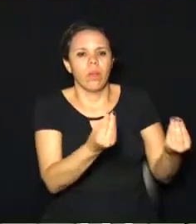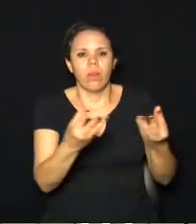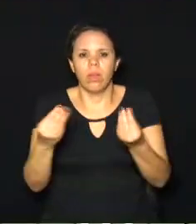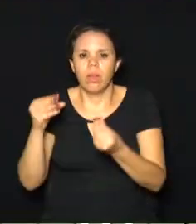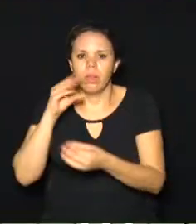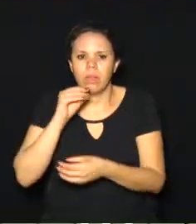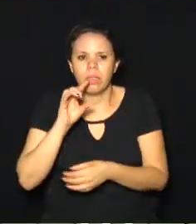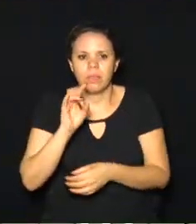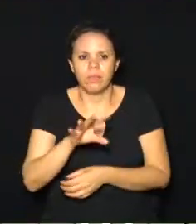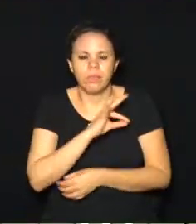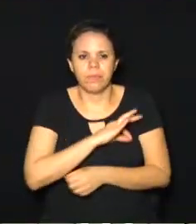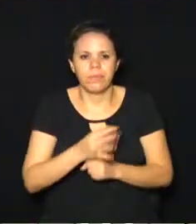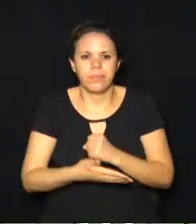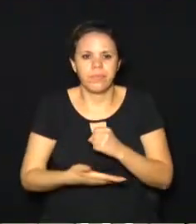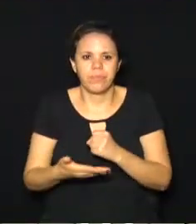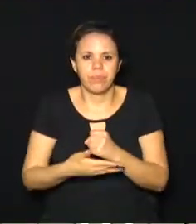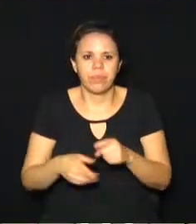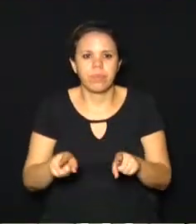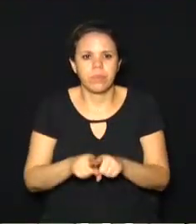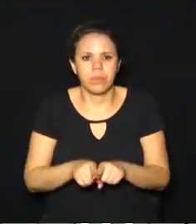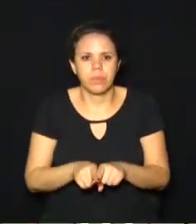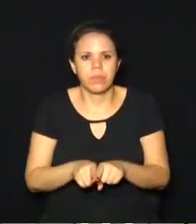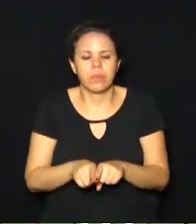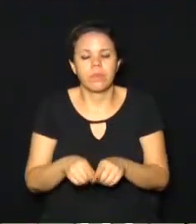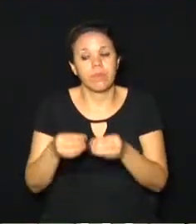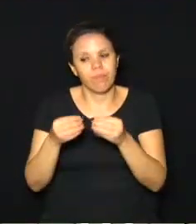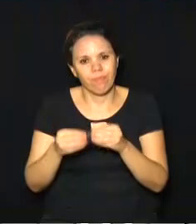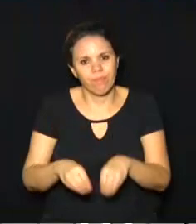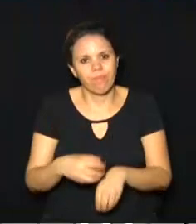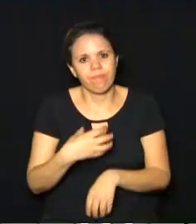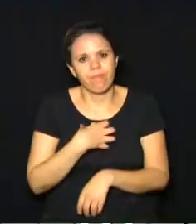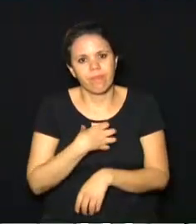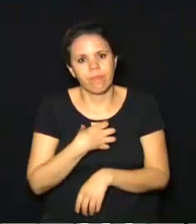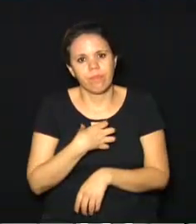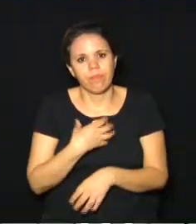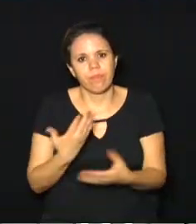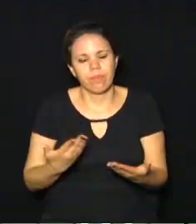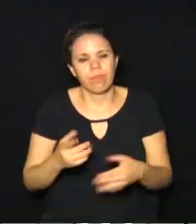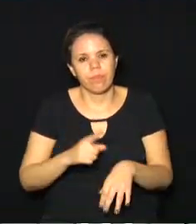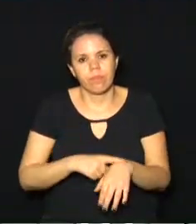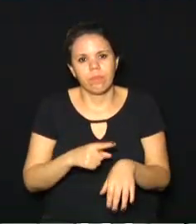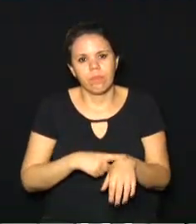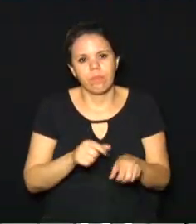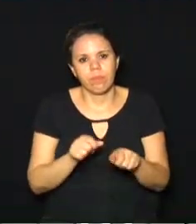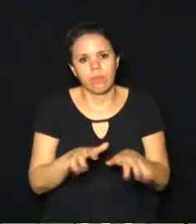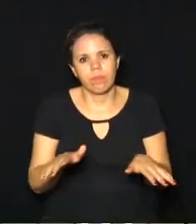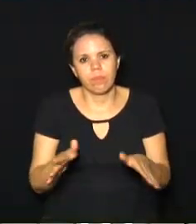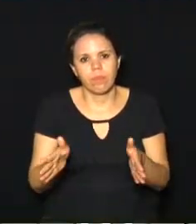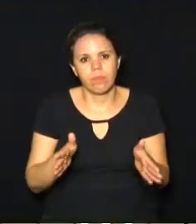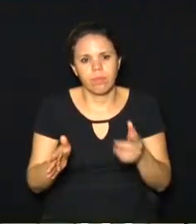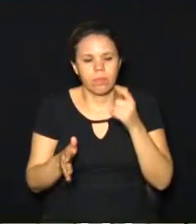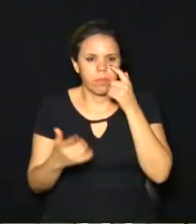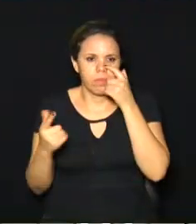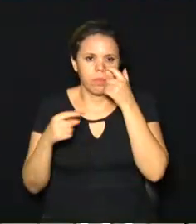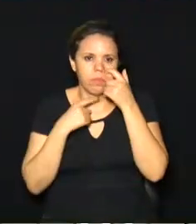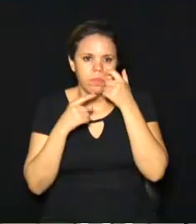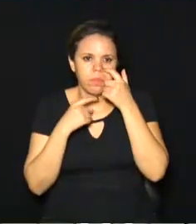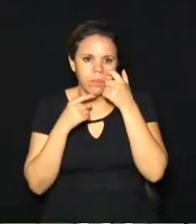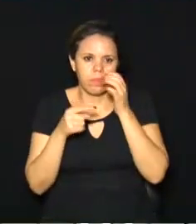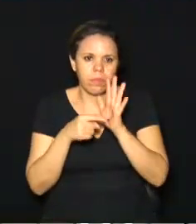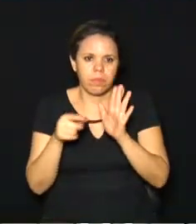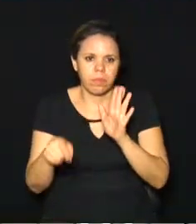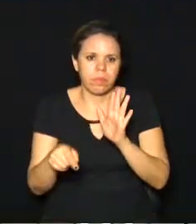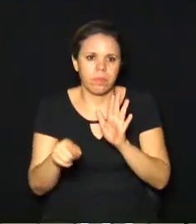seu salário base e estão, portanto, prejudicados no momento da pandemia. Então, é um outro questionamento que apareceu aqui